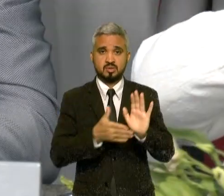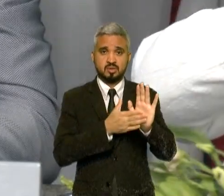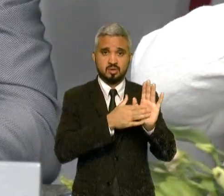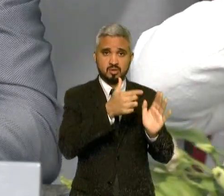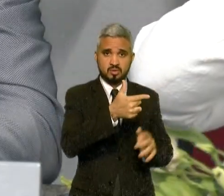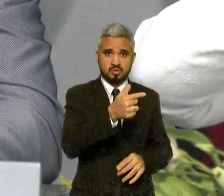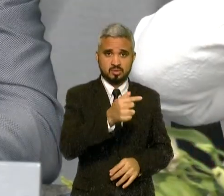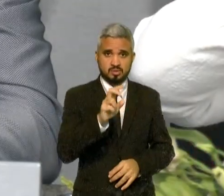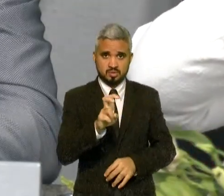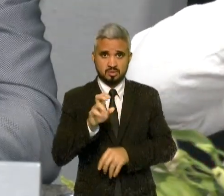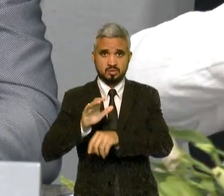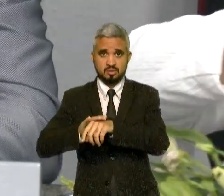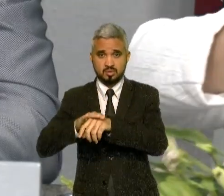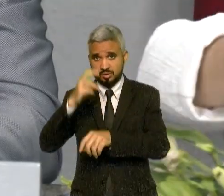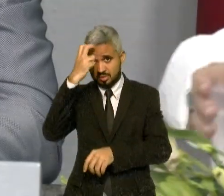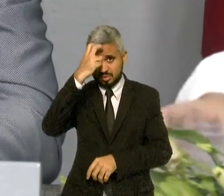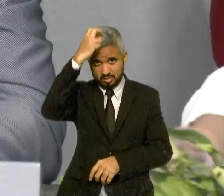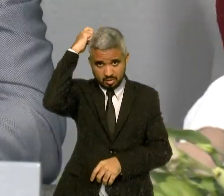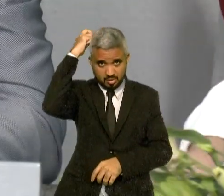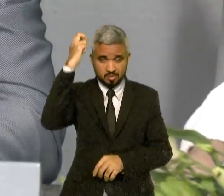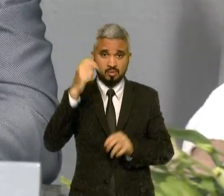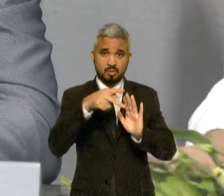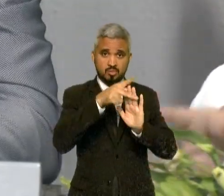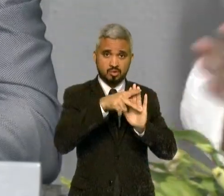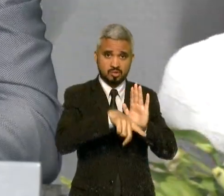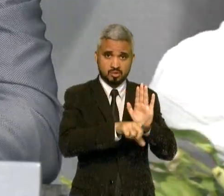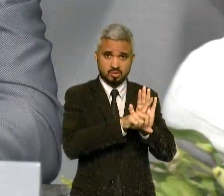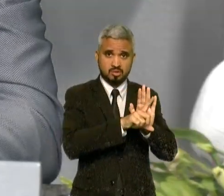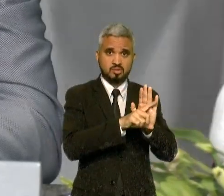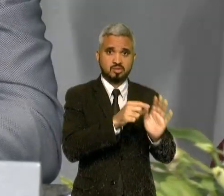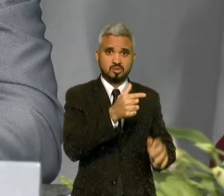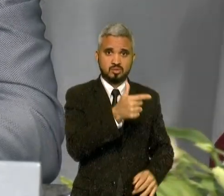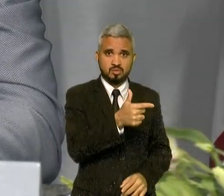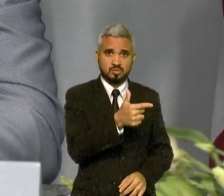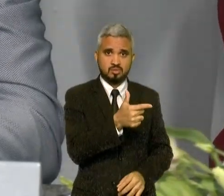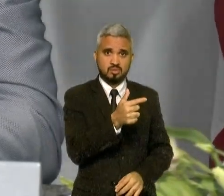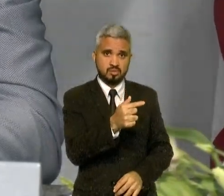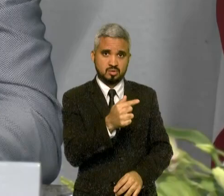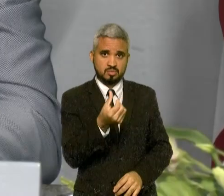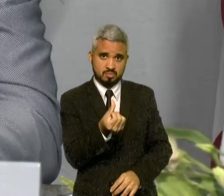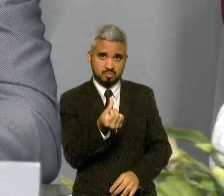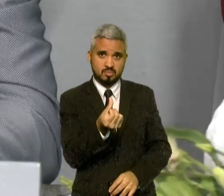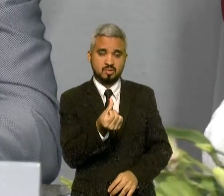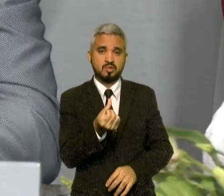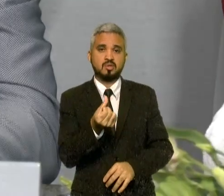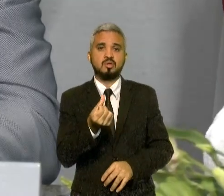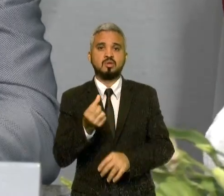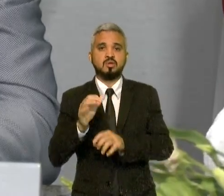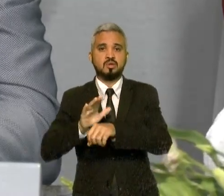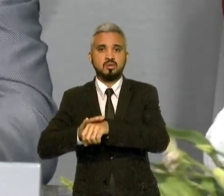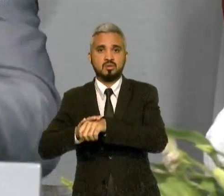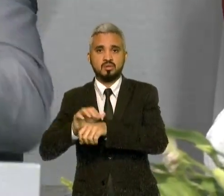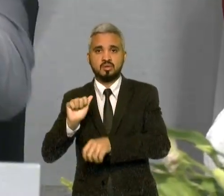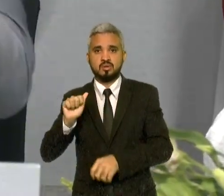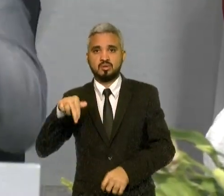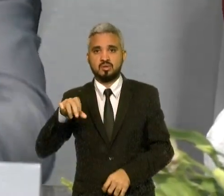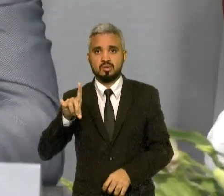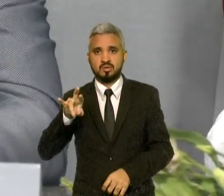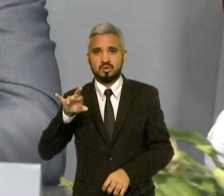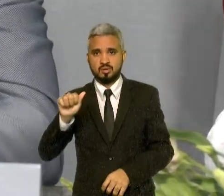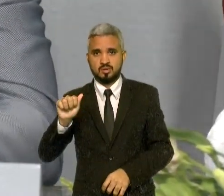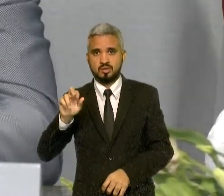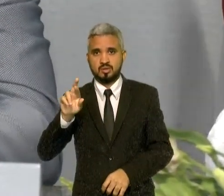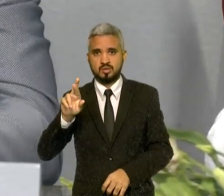doutor deputado Neto Evangelista. Projeto de lei de número 276/2023, doutor deputado Andréa Martins